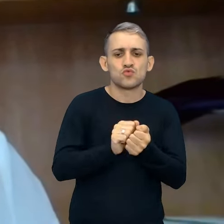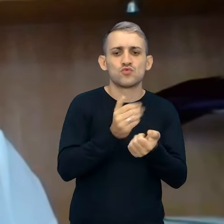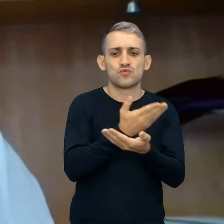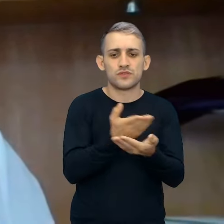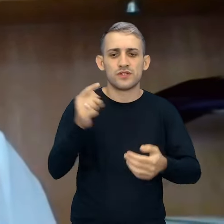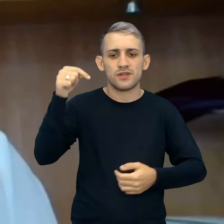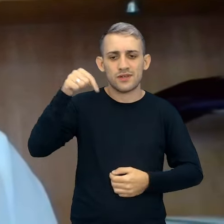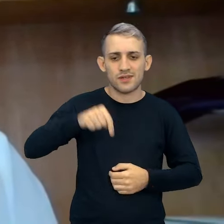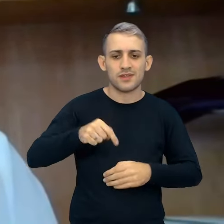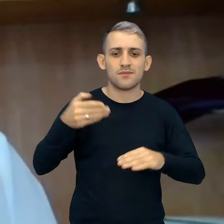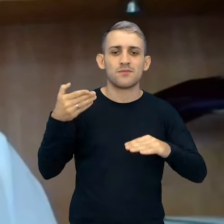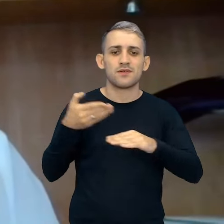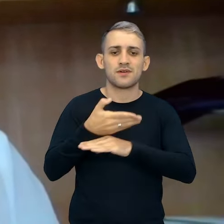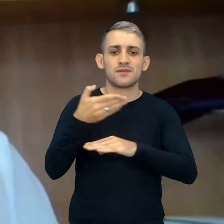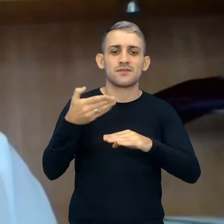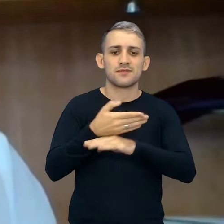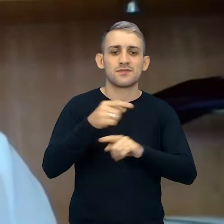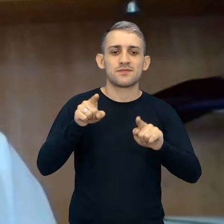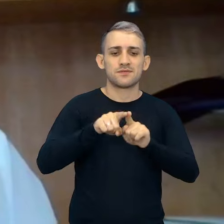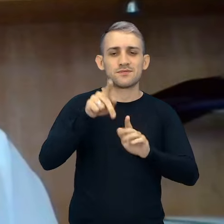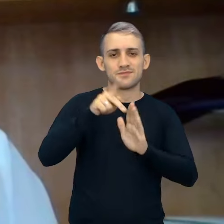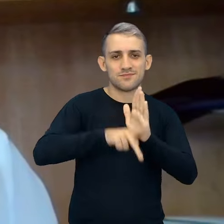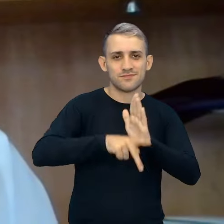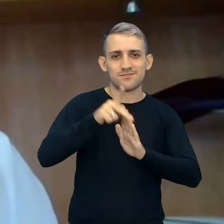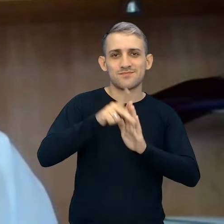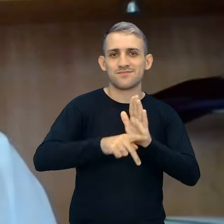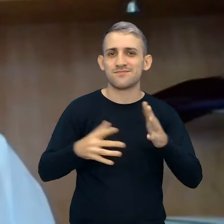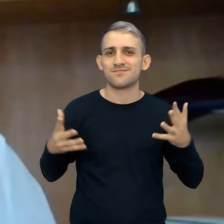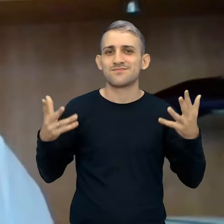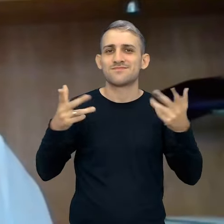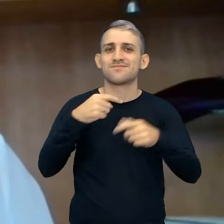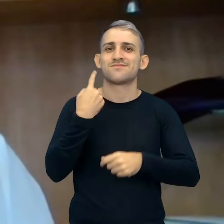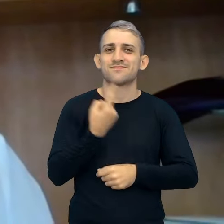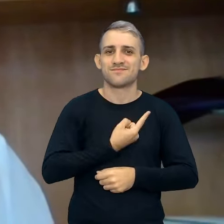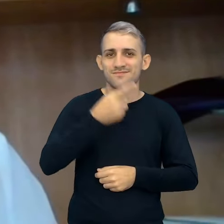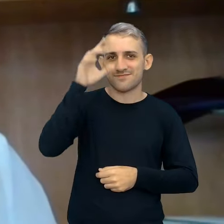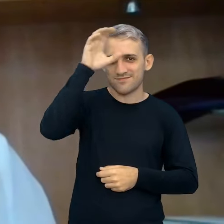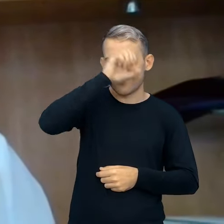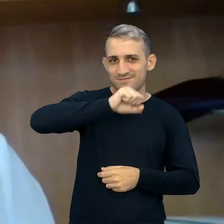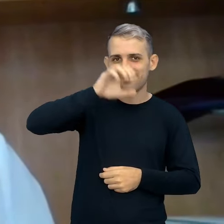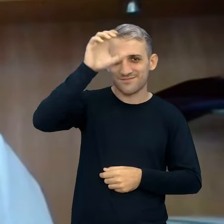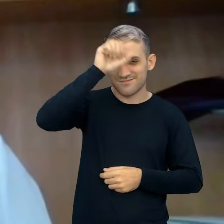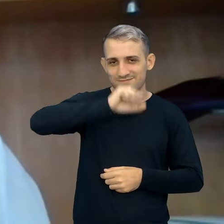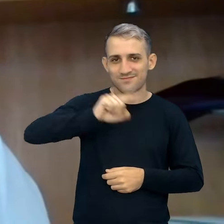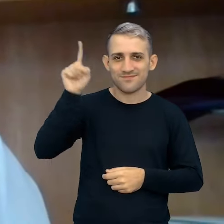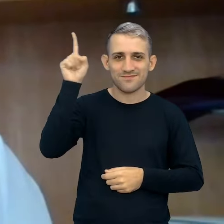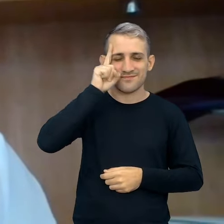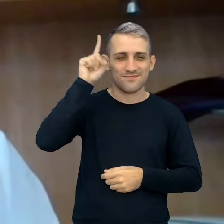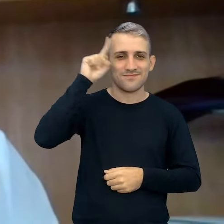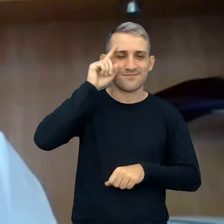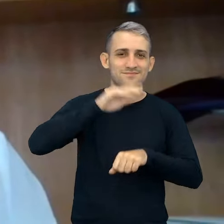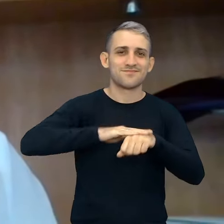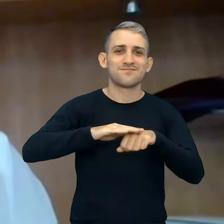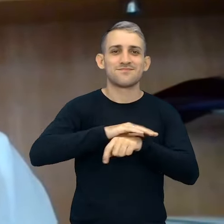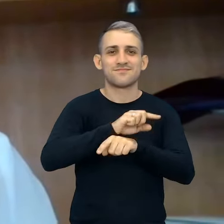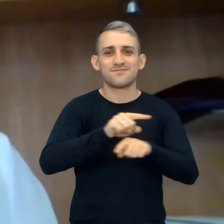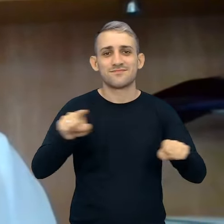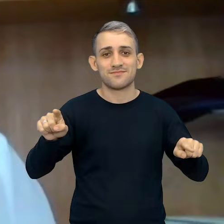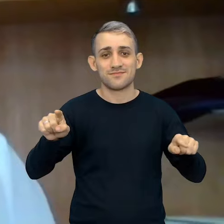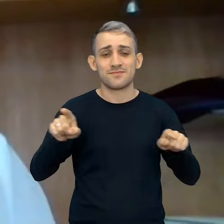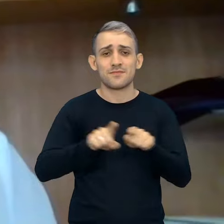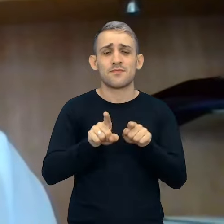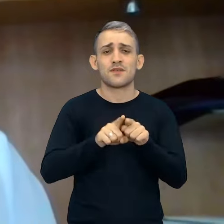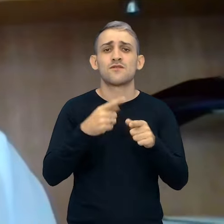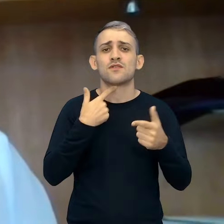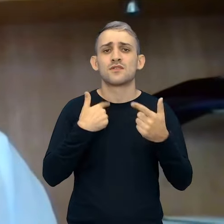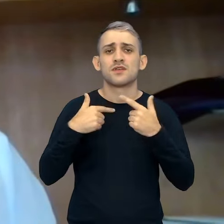vocês. Participar desse projeto é grandioso e a gente aprende muito a cada dia aqui conversando com vocês. E o nosso desejo